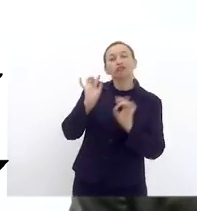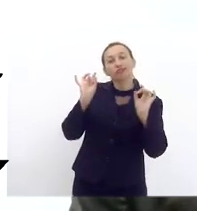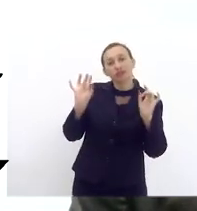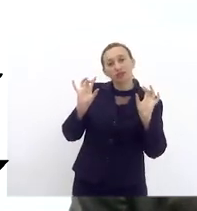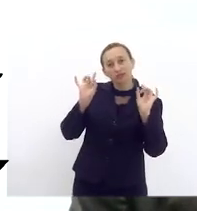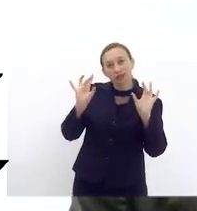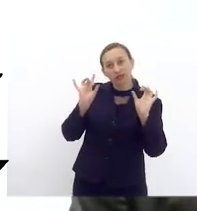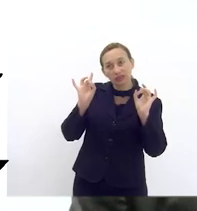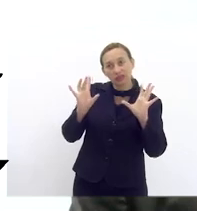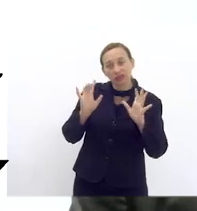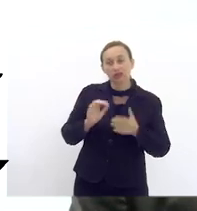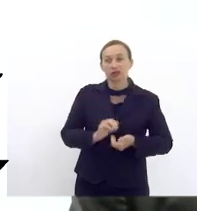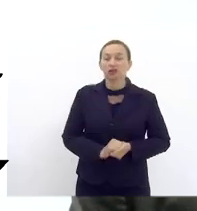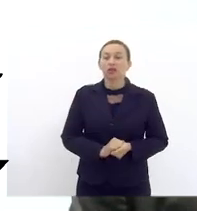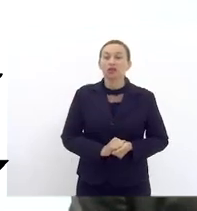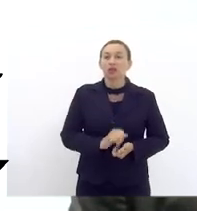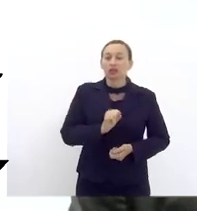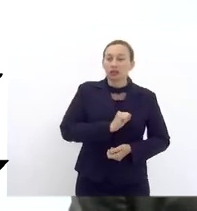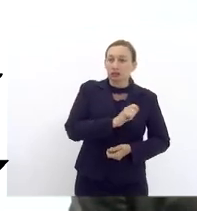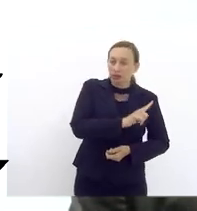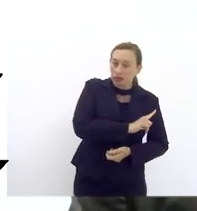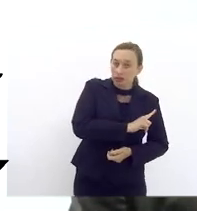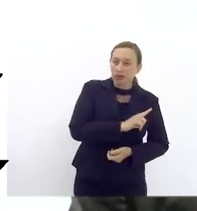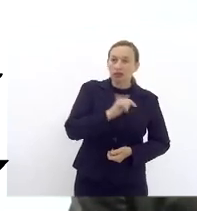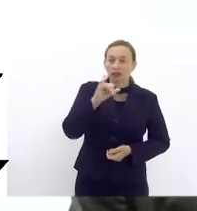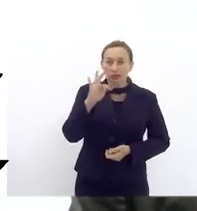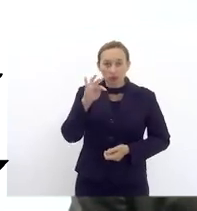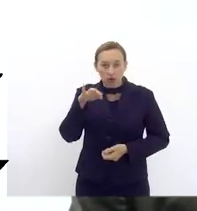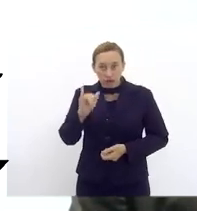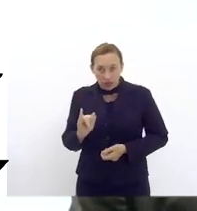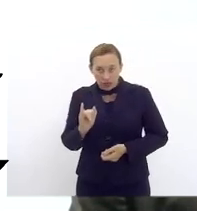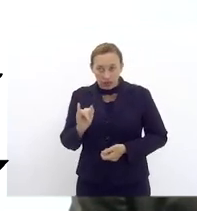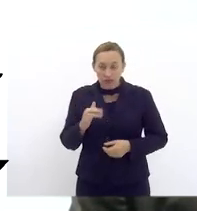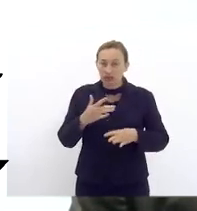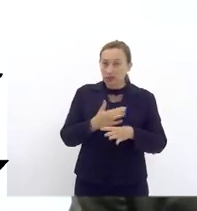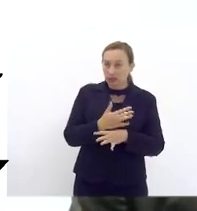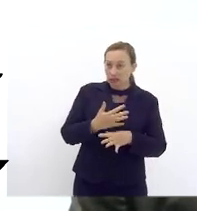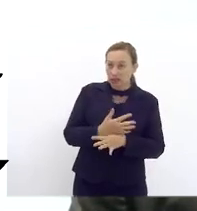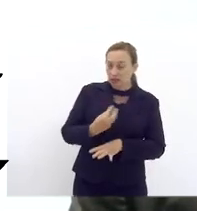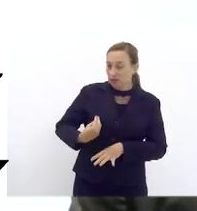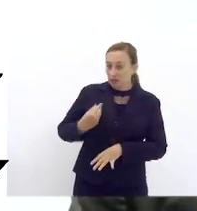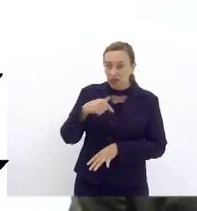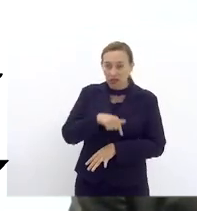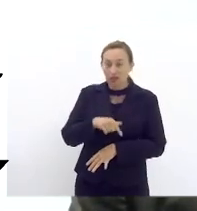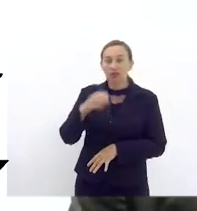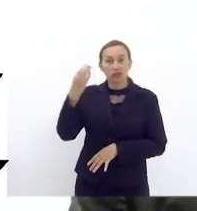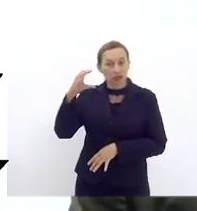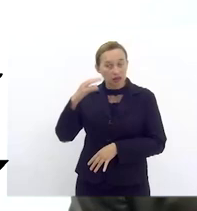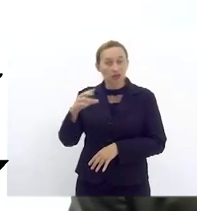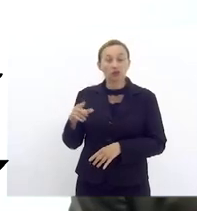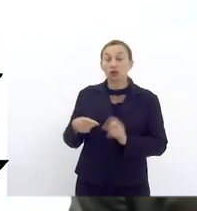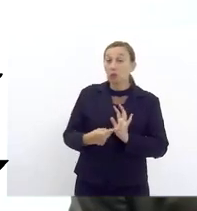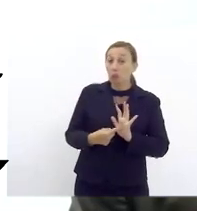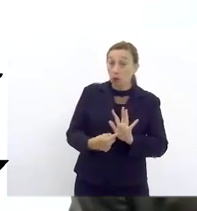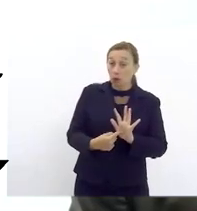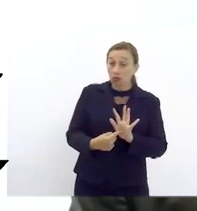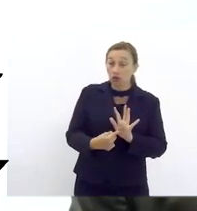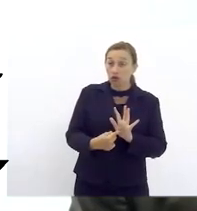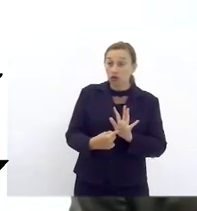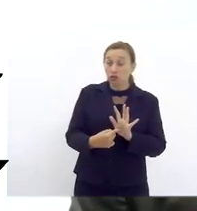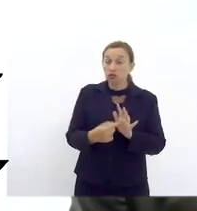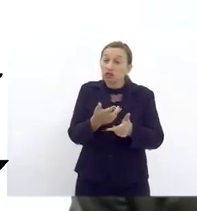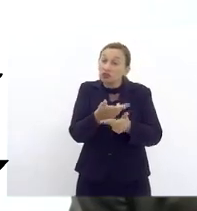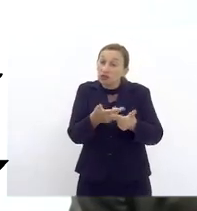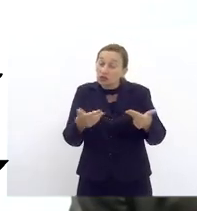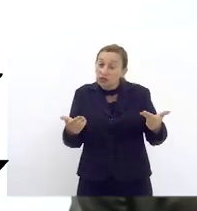especial é São Gonçalo Itaboraí que foram cidades bastante presentes aqui como também Niterói que mostram uma